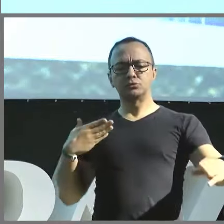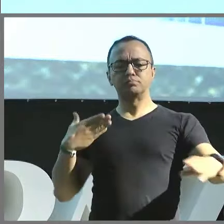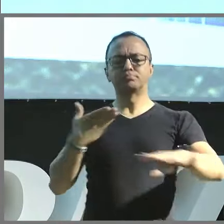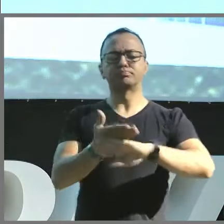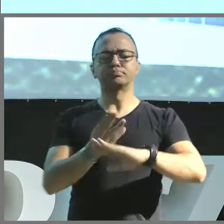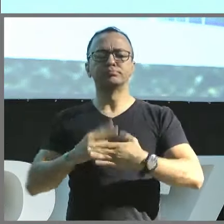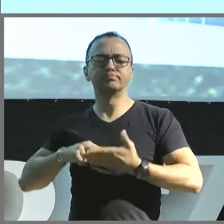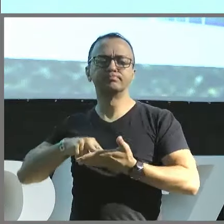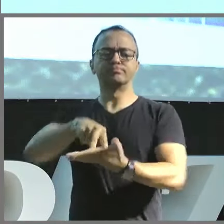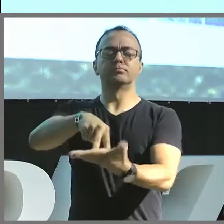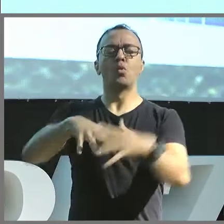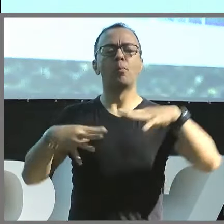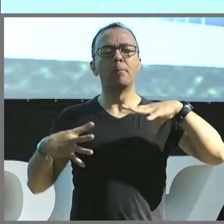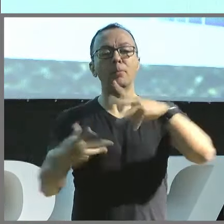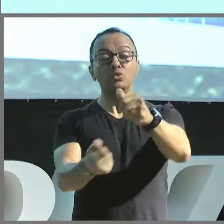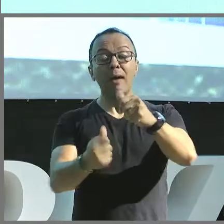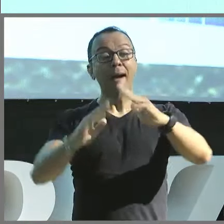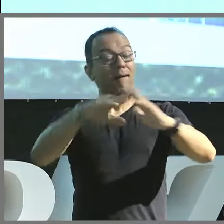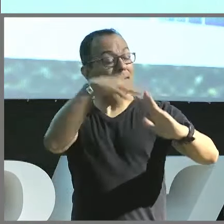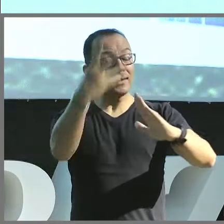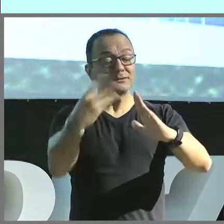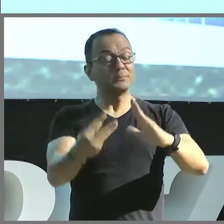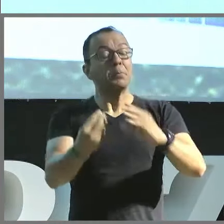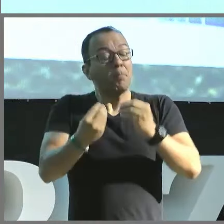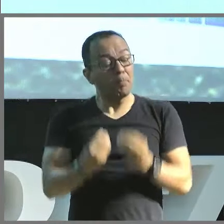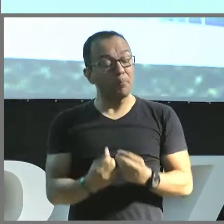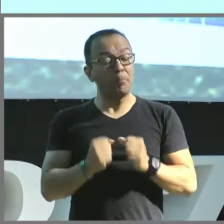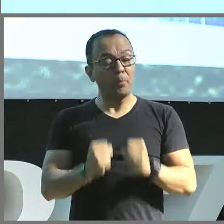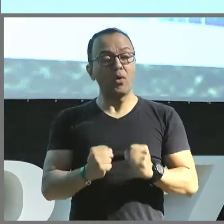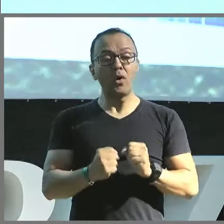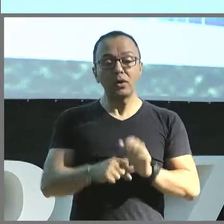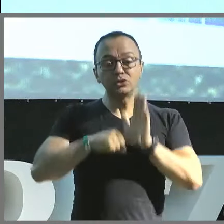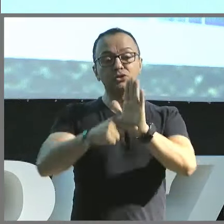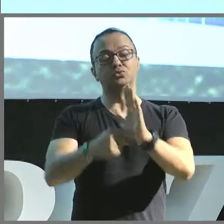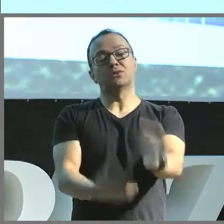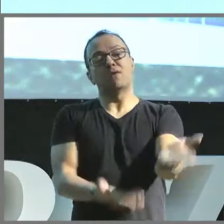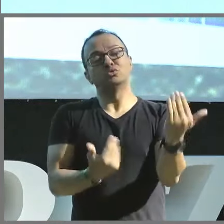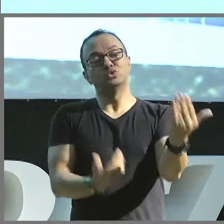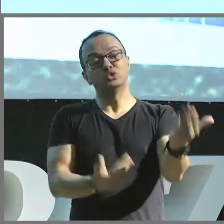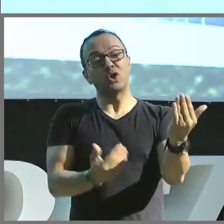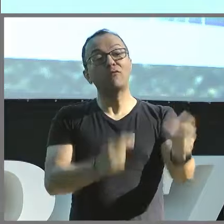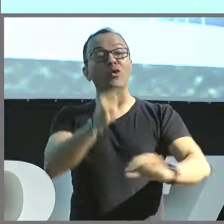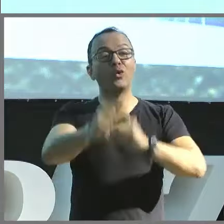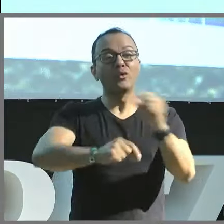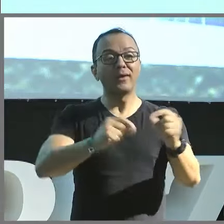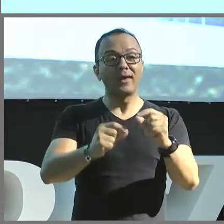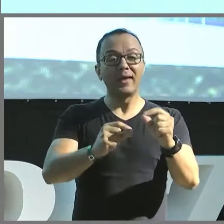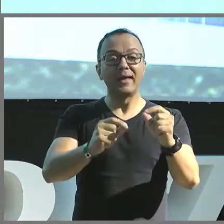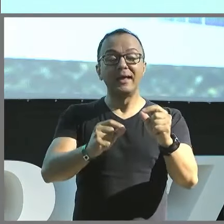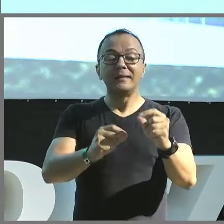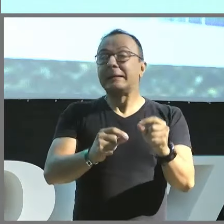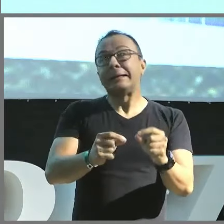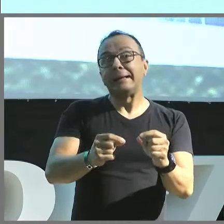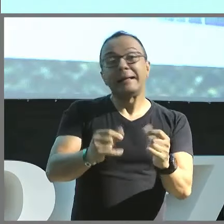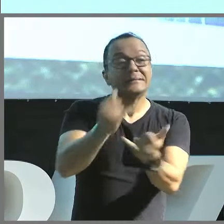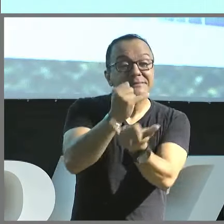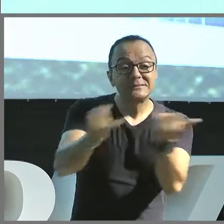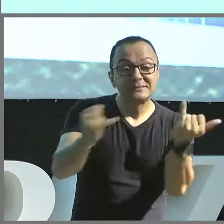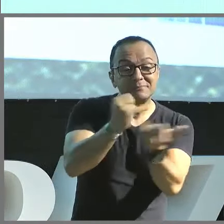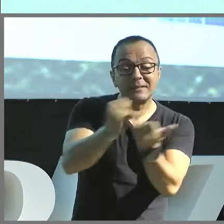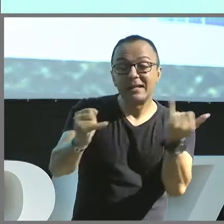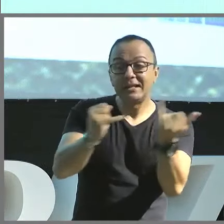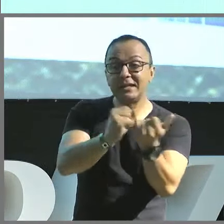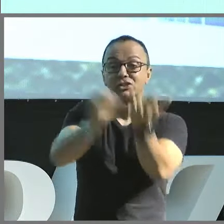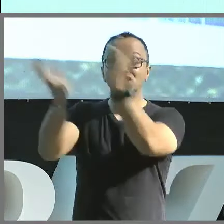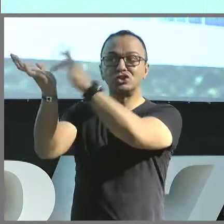A casa espírita pode ajudar isso, fazendo com que Jesus volte e seja entregue a ele, para que ele